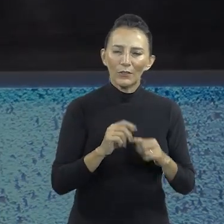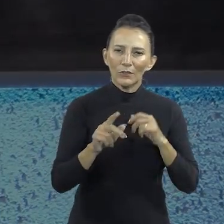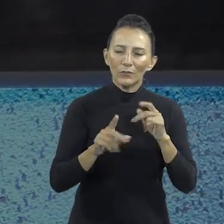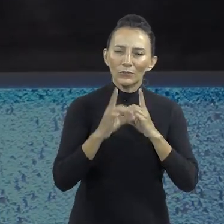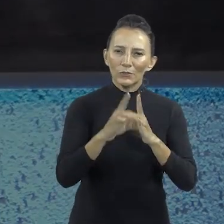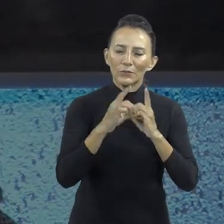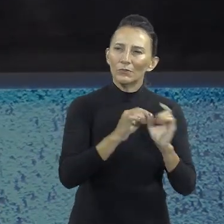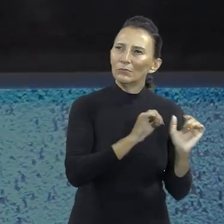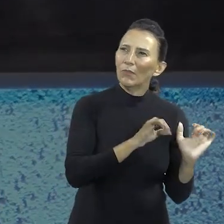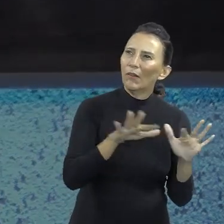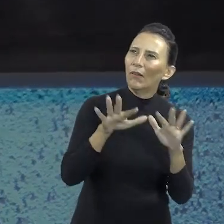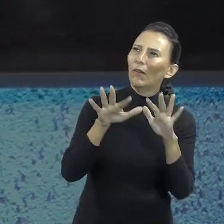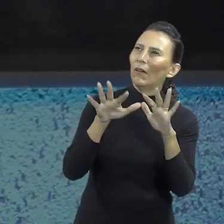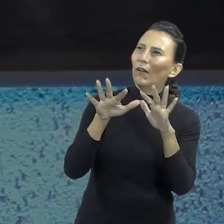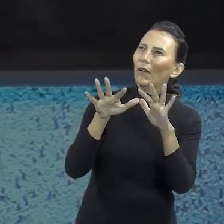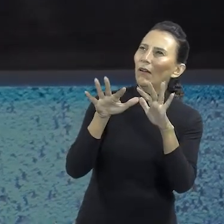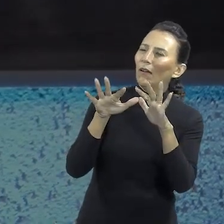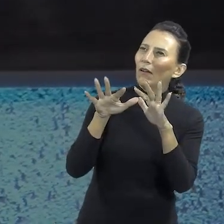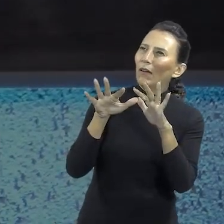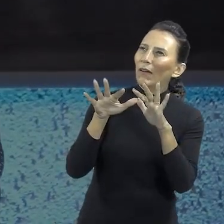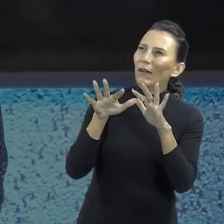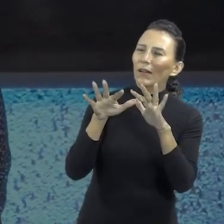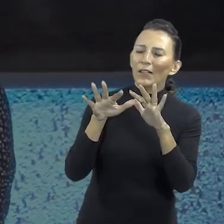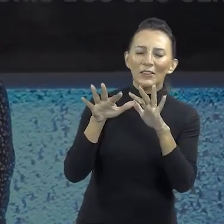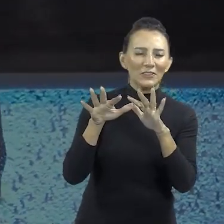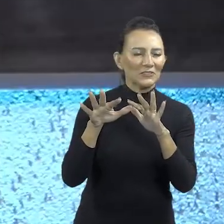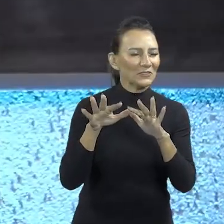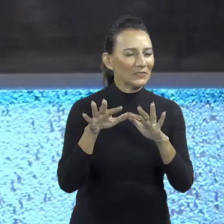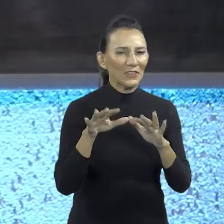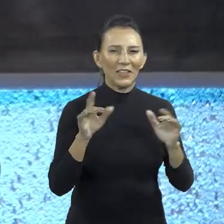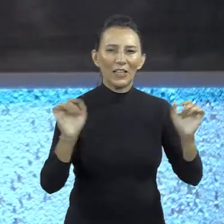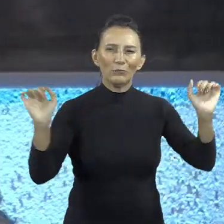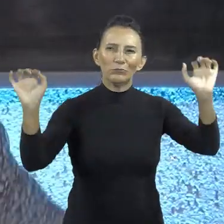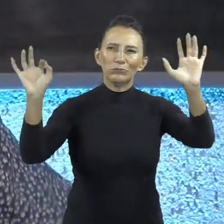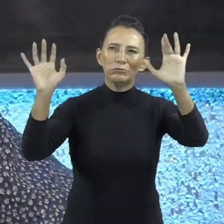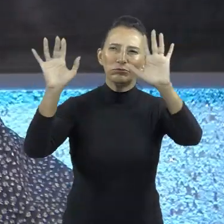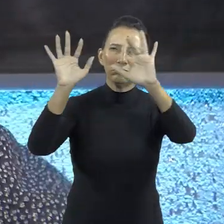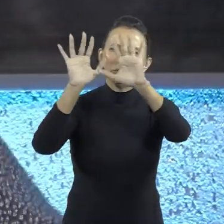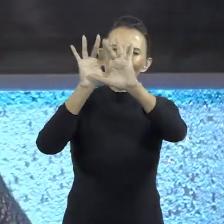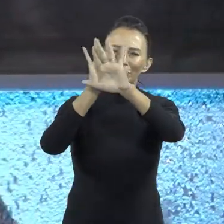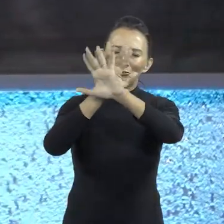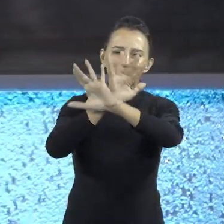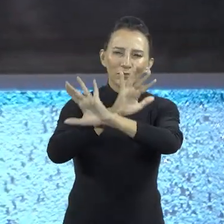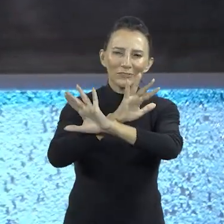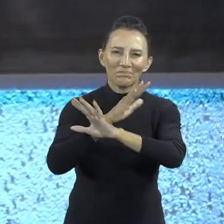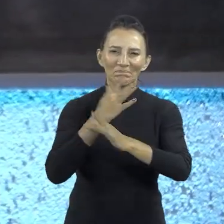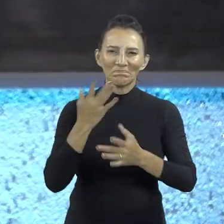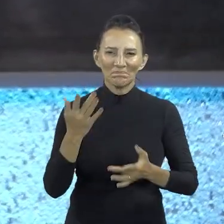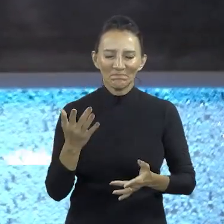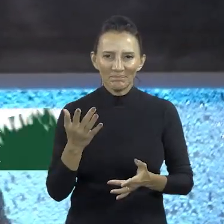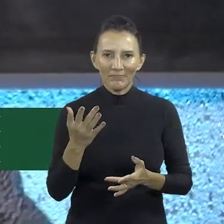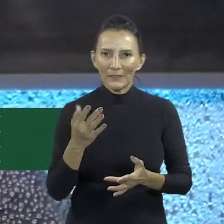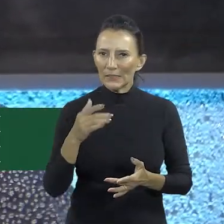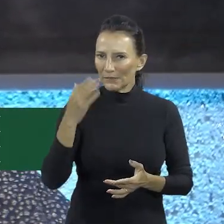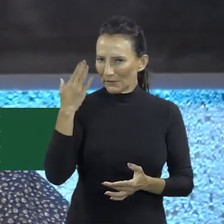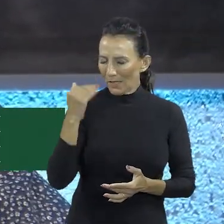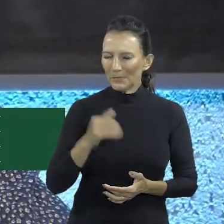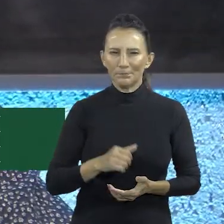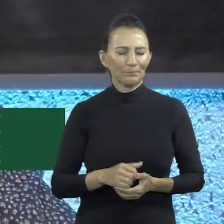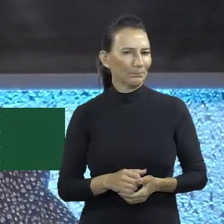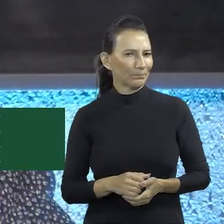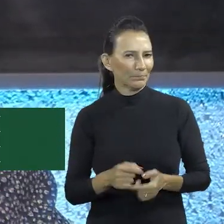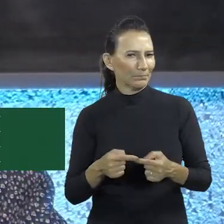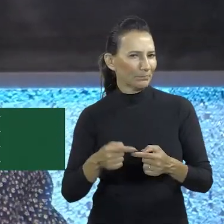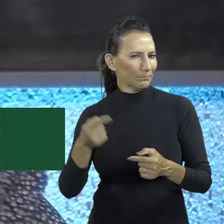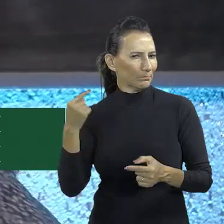uma nuvem, e o encobriu dos seus olhos. Nós tivemos aí esse período de carnaval, muita carnalidade,